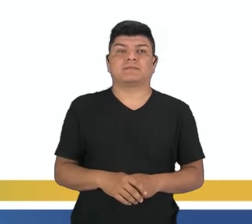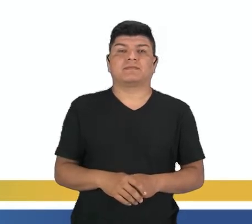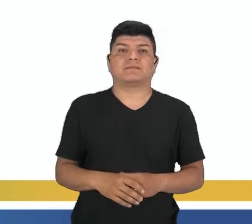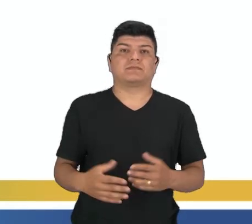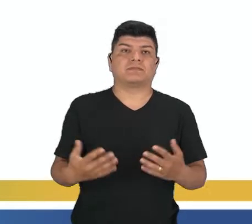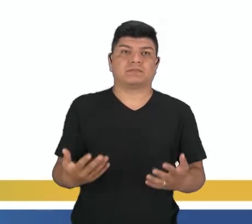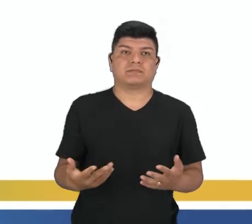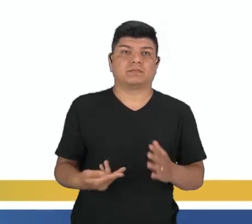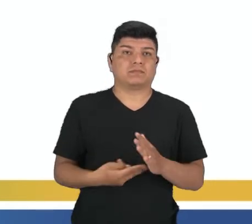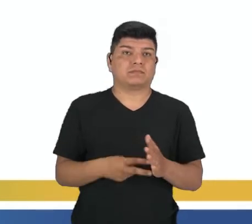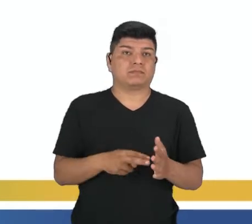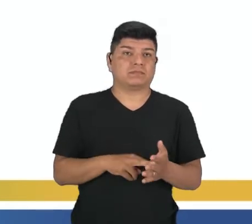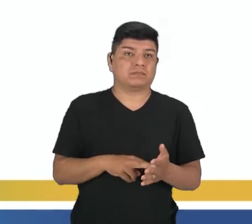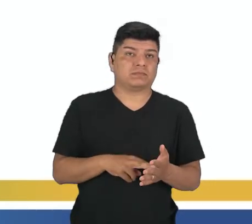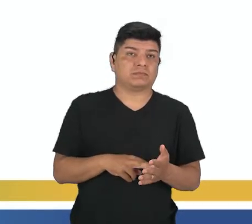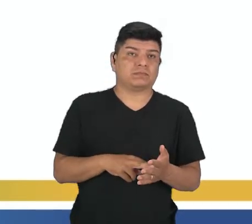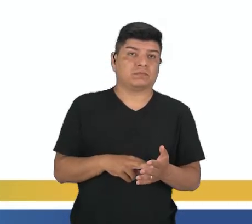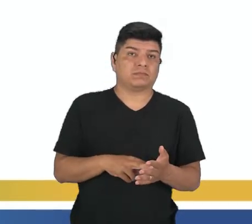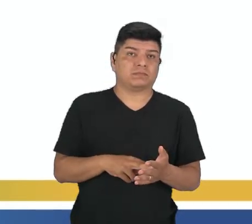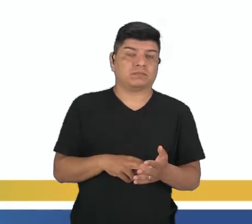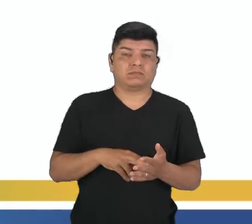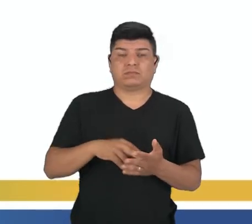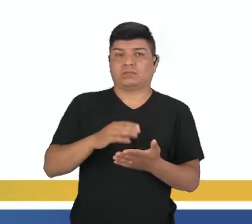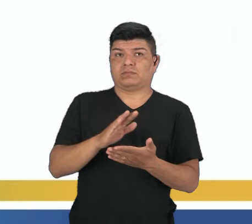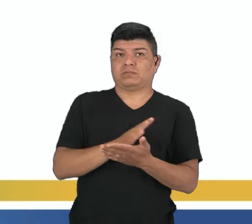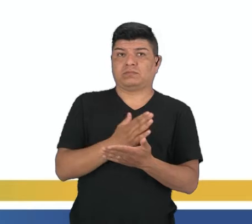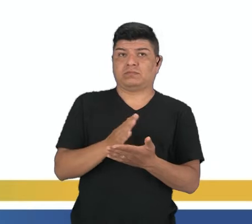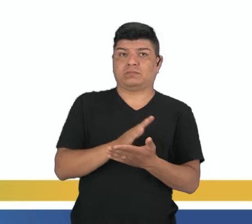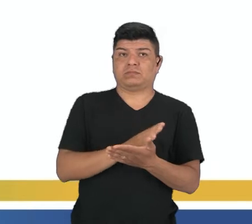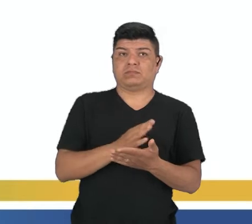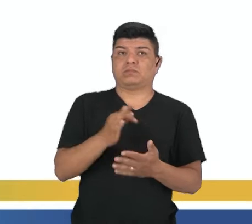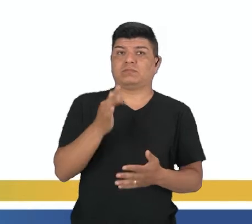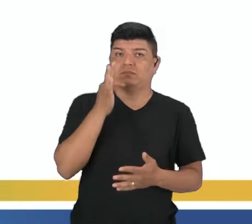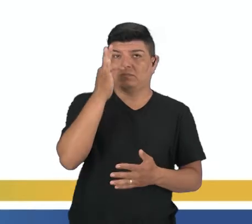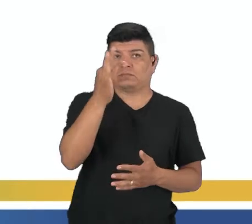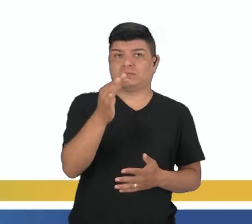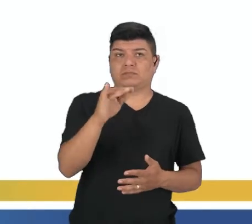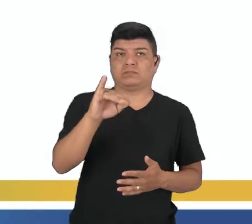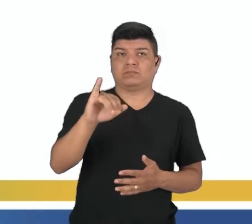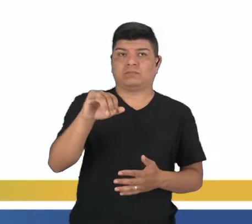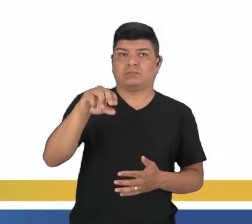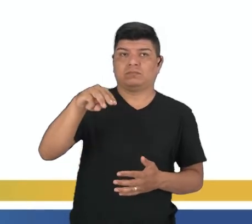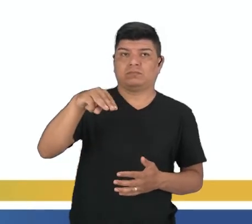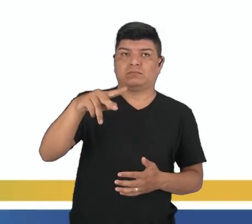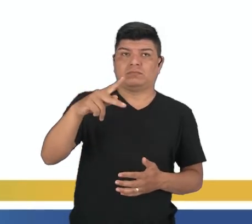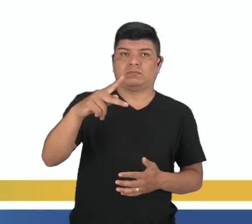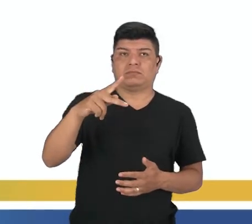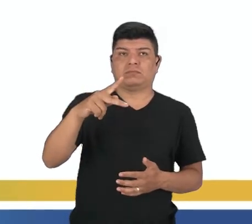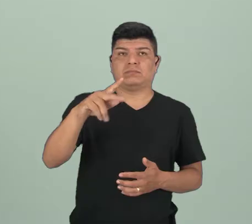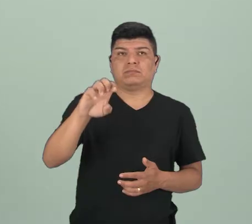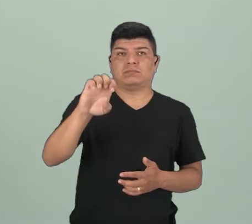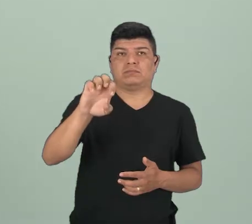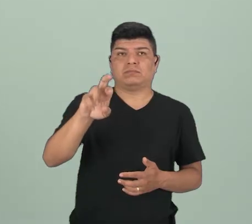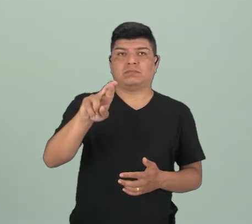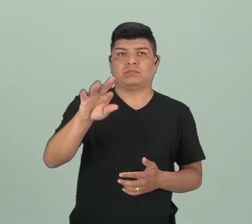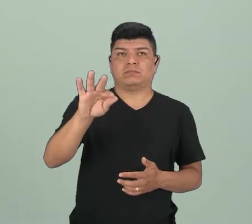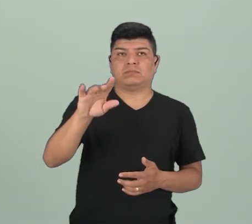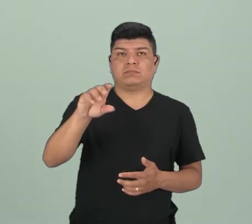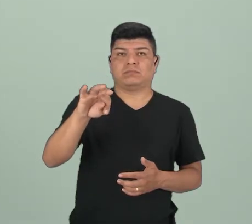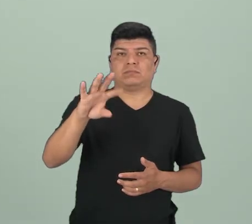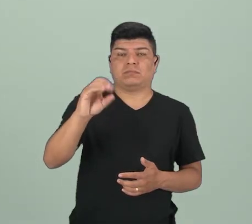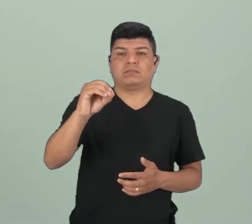Então, se equivale a algum uso do futuro imperfecto, né? Ou seja, ele equivale ao